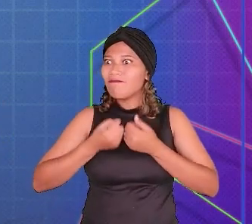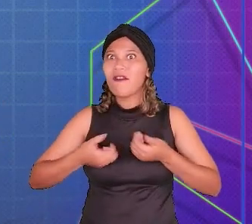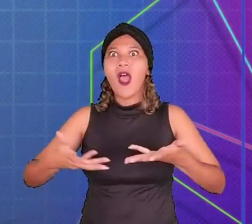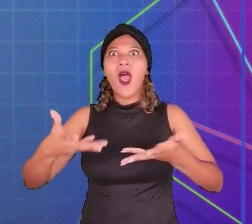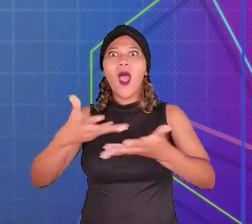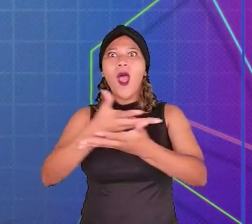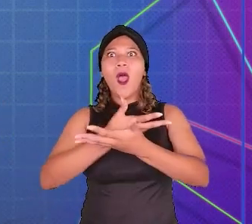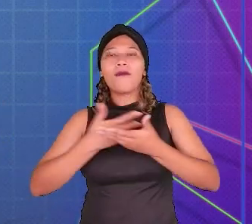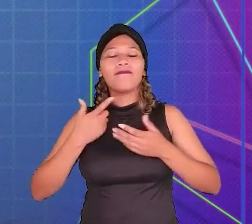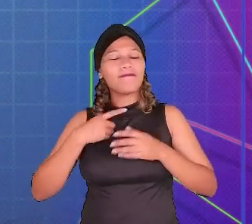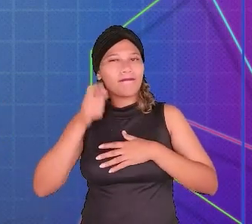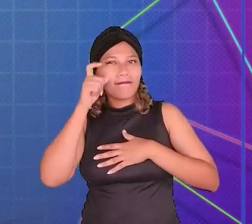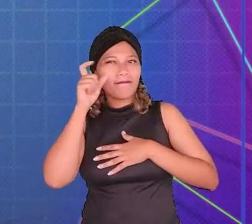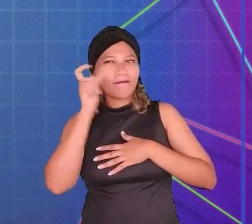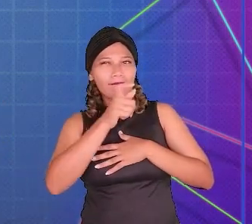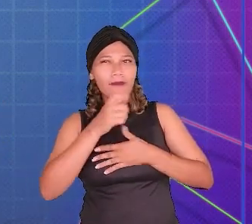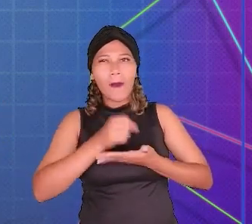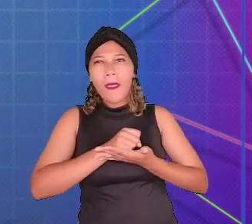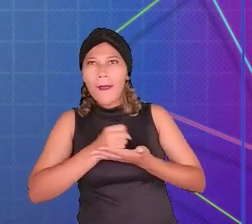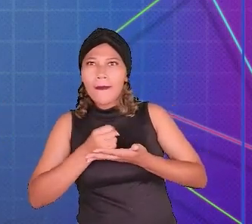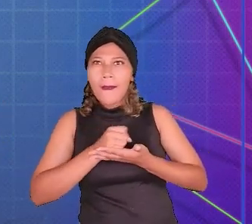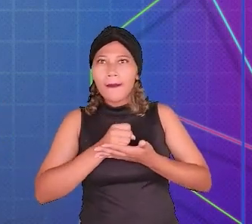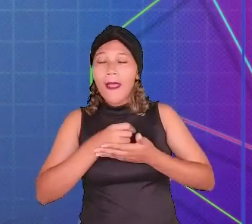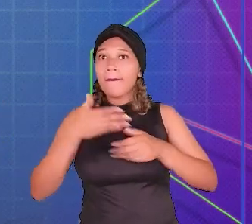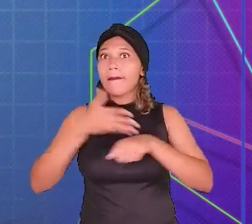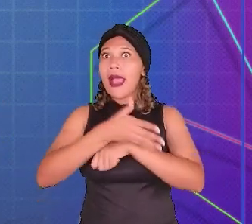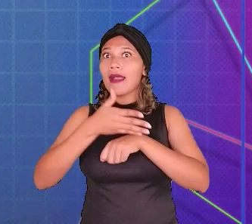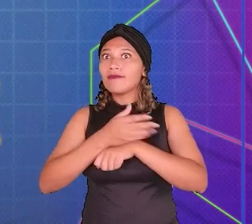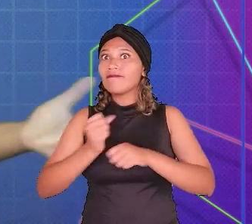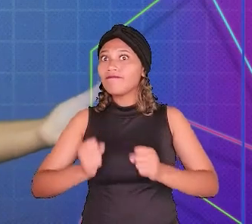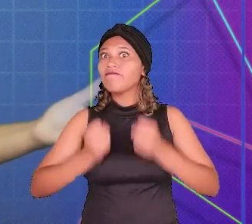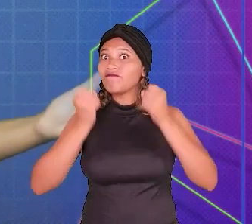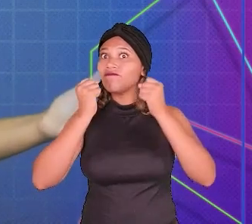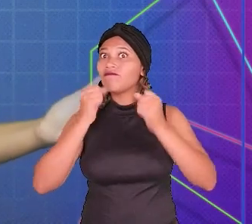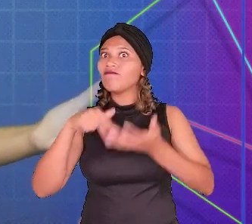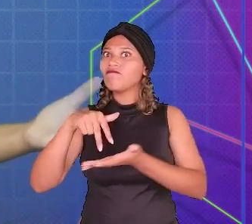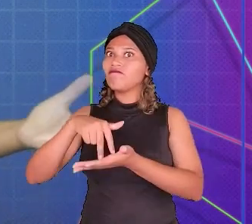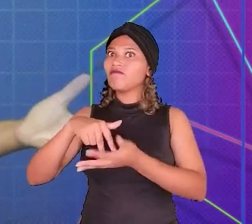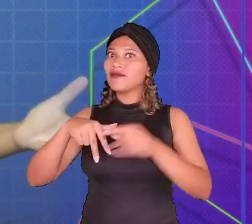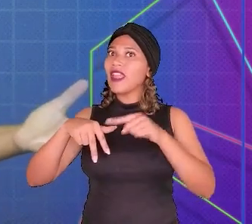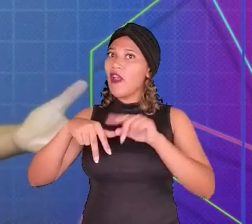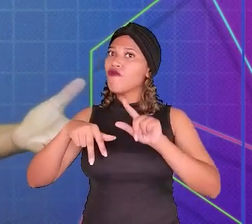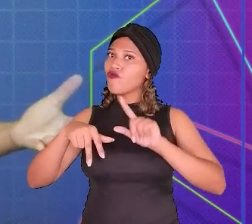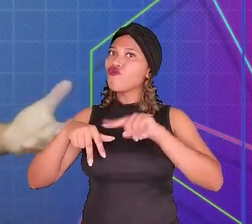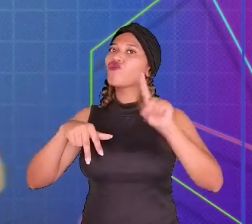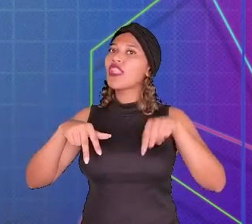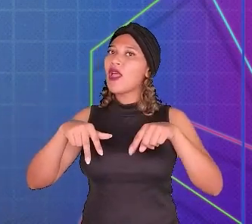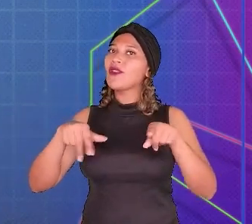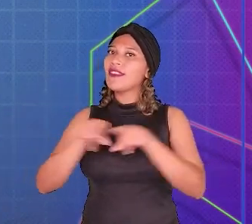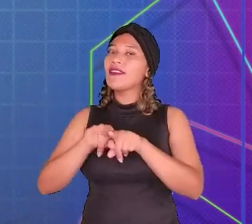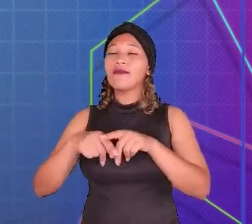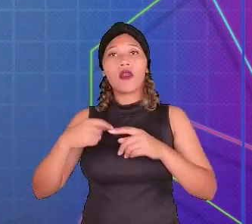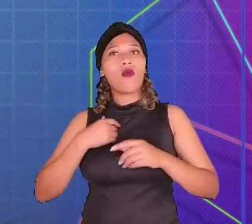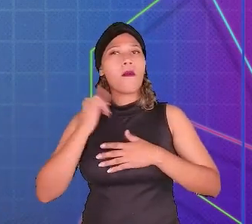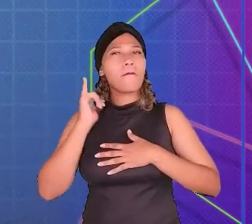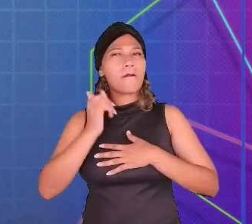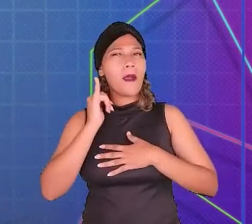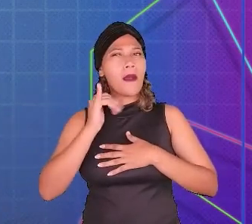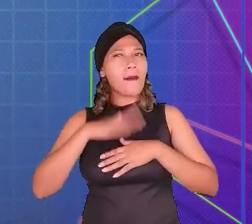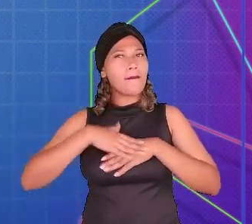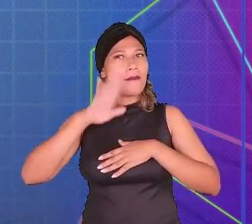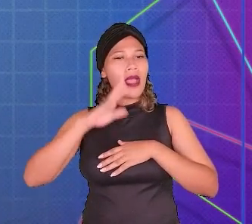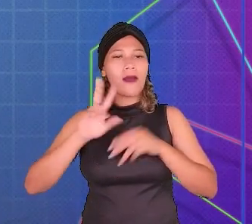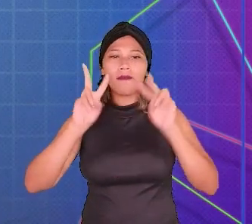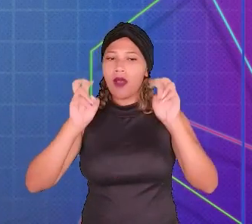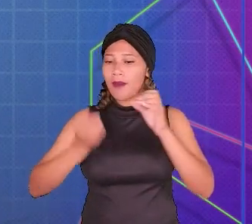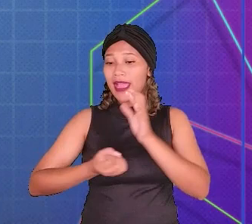faz com que os jogadores participem mais ativamente das histórias. Agora, meu aluno e minha aluna, eu vou te dar mais informações que podem